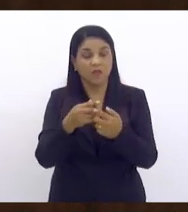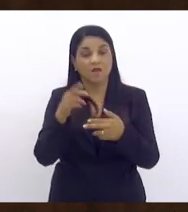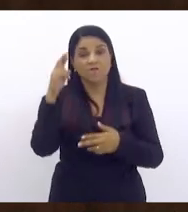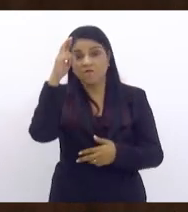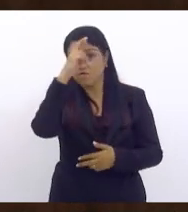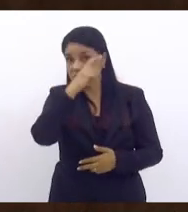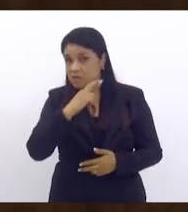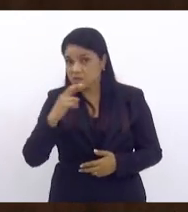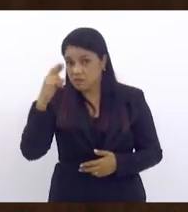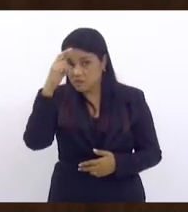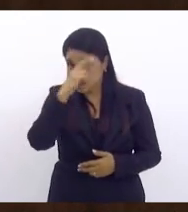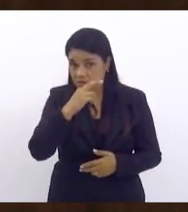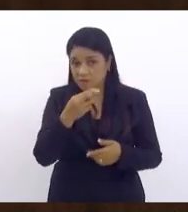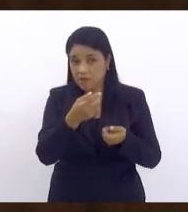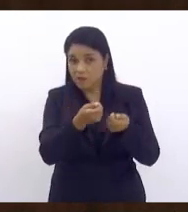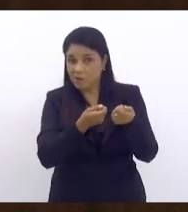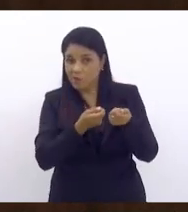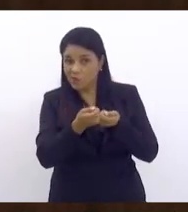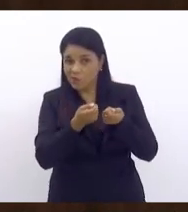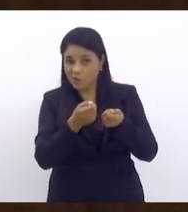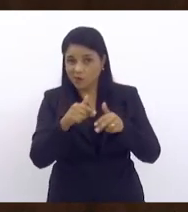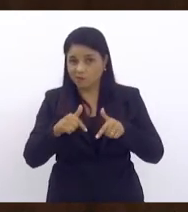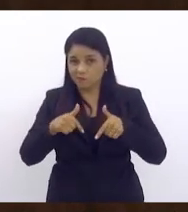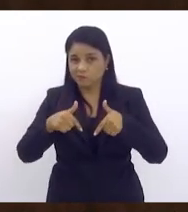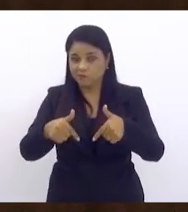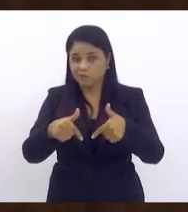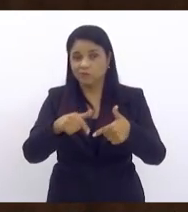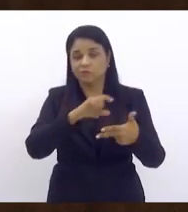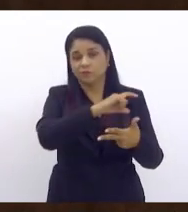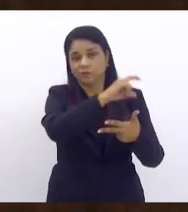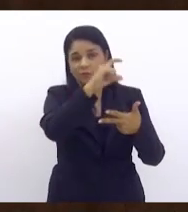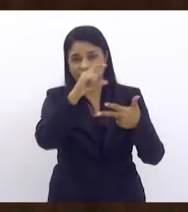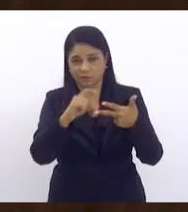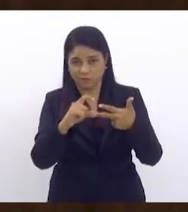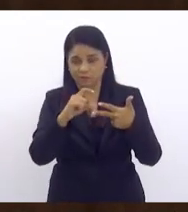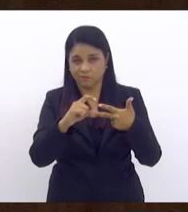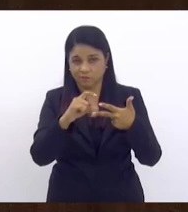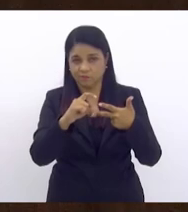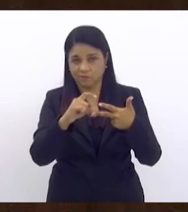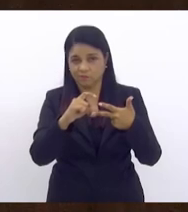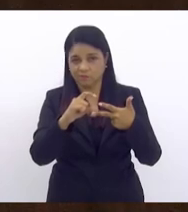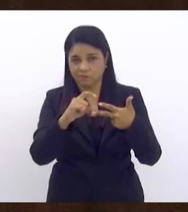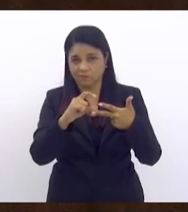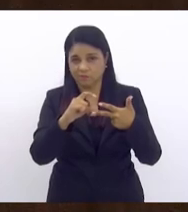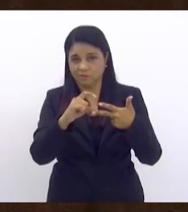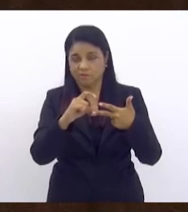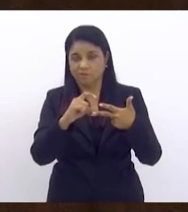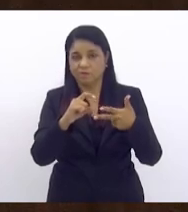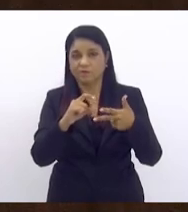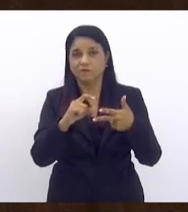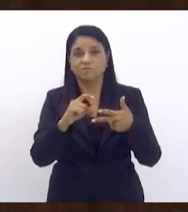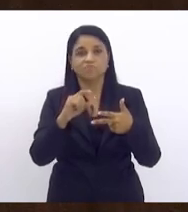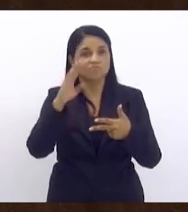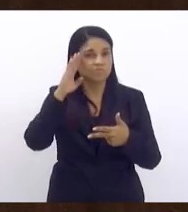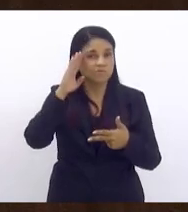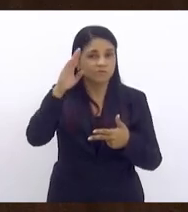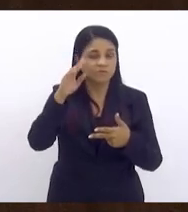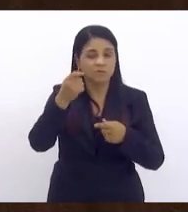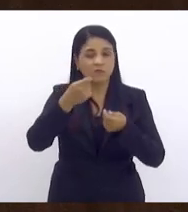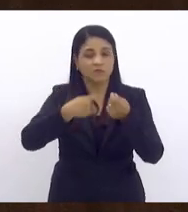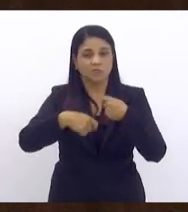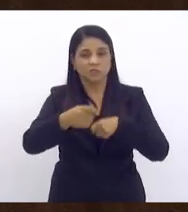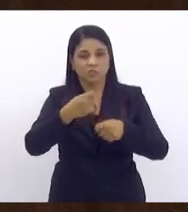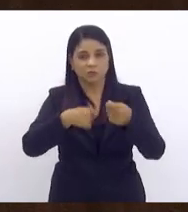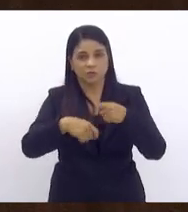fiscalizar e controlar os atos do Poder Executivo, inclusive os da administração